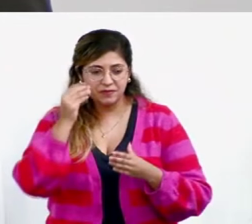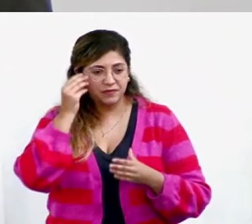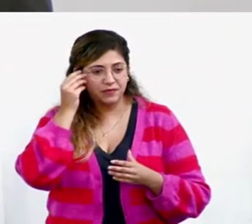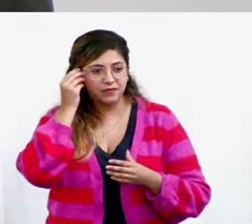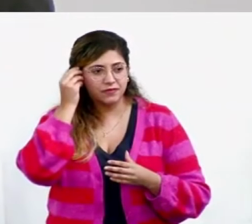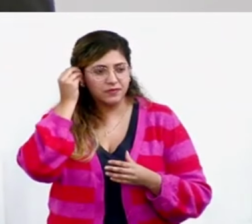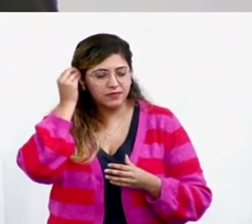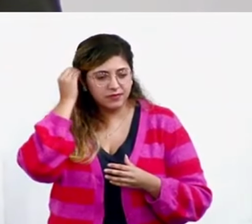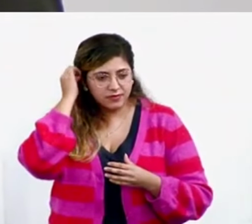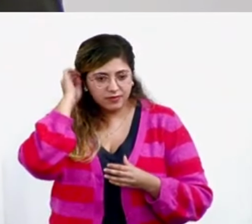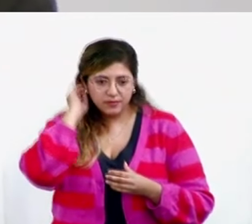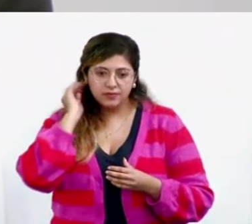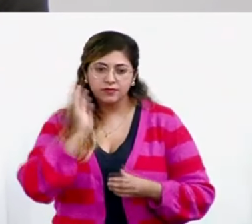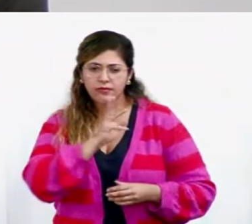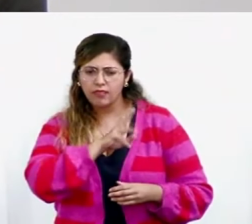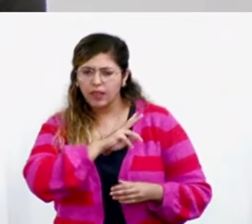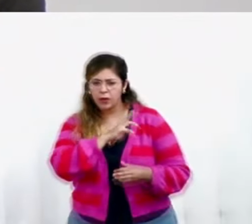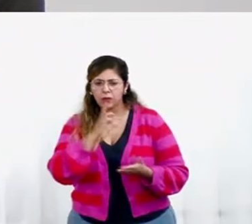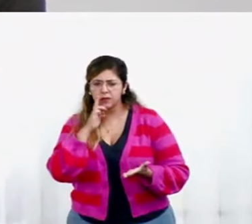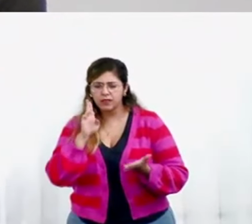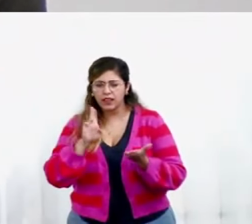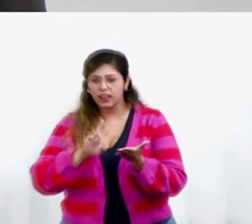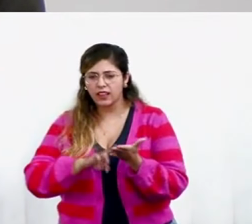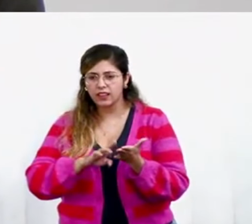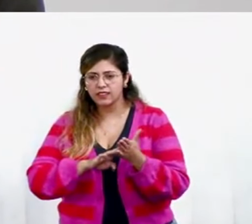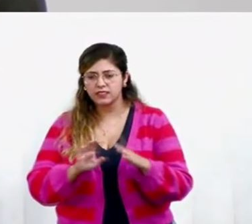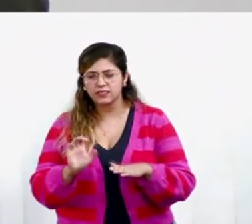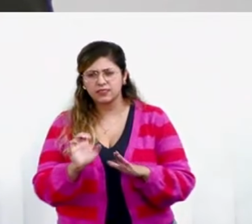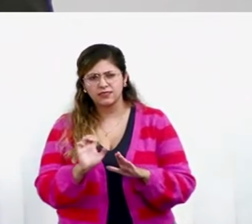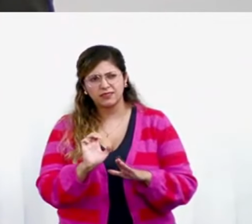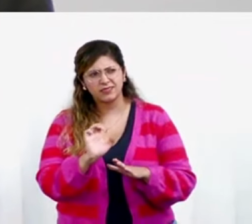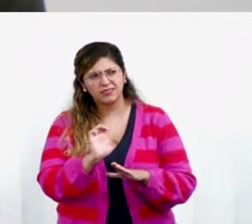Paulo aos Efésios, capítulo 4.